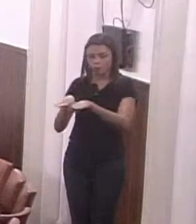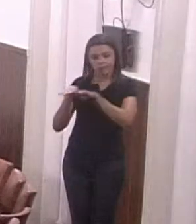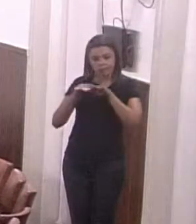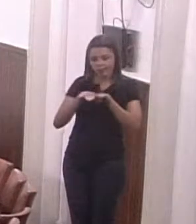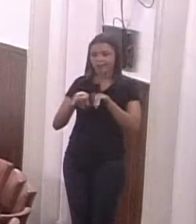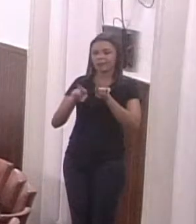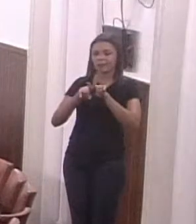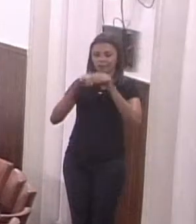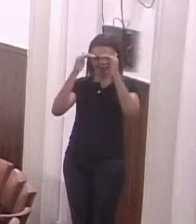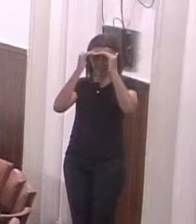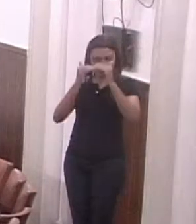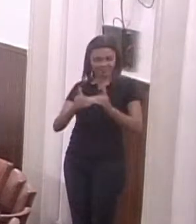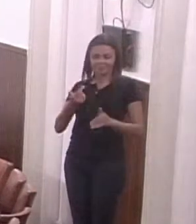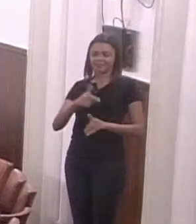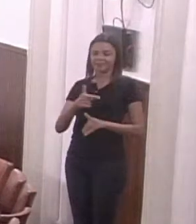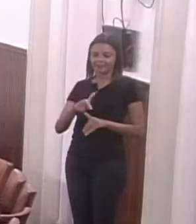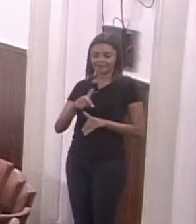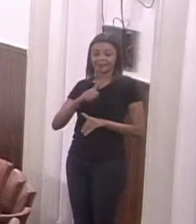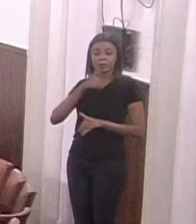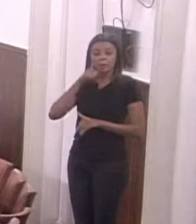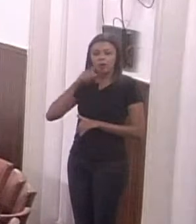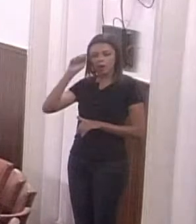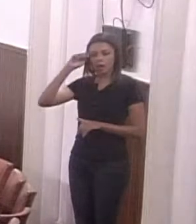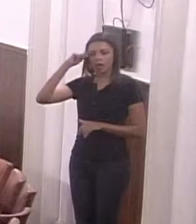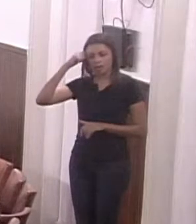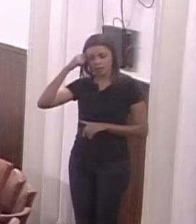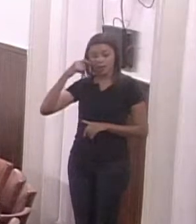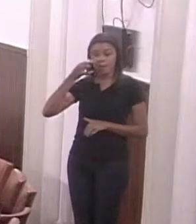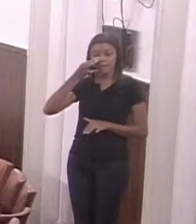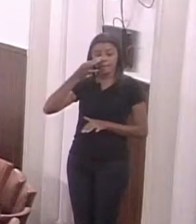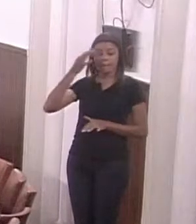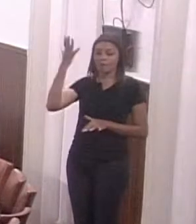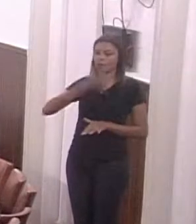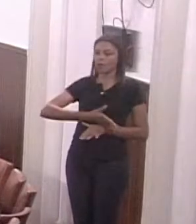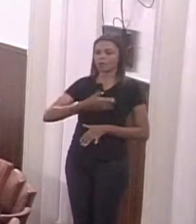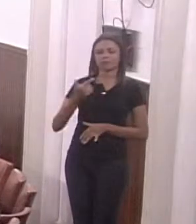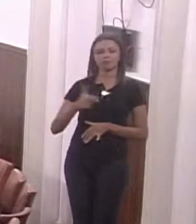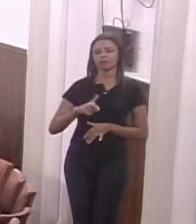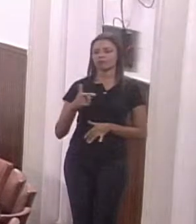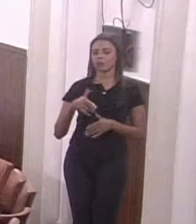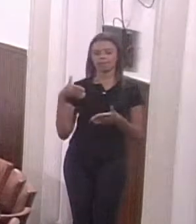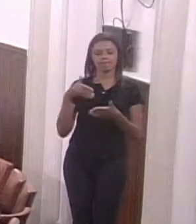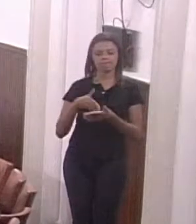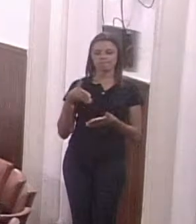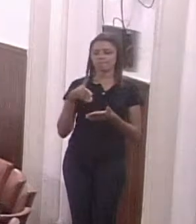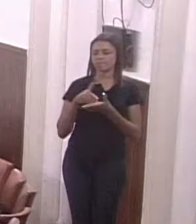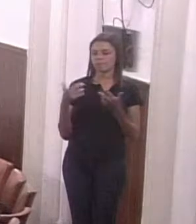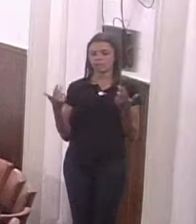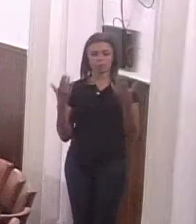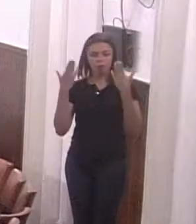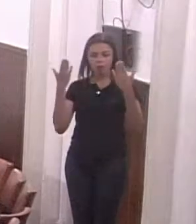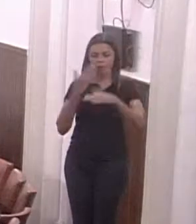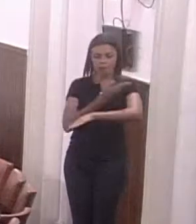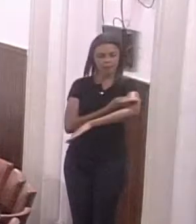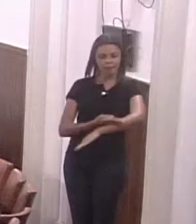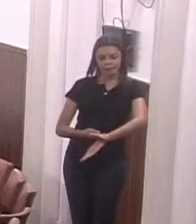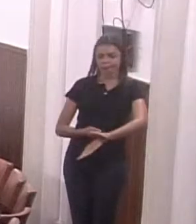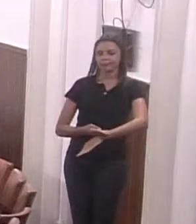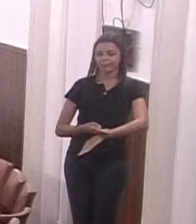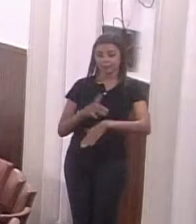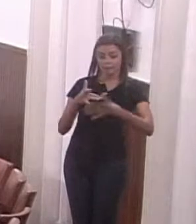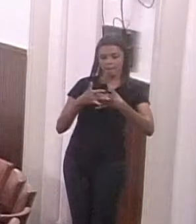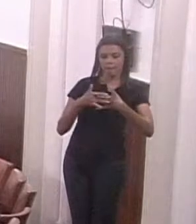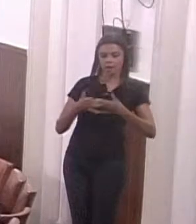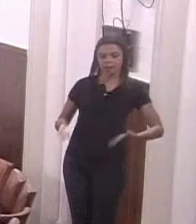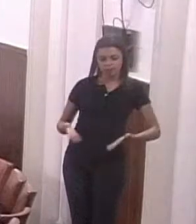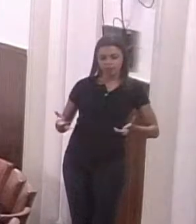forma respeitosa. As mulheres negras comprovadamente não têm acesso a esse tipo de comportamento de um